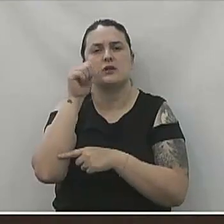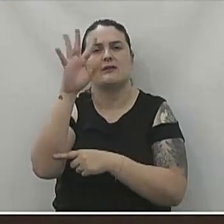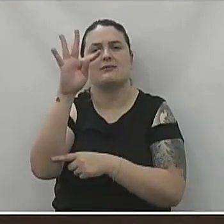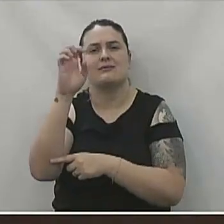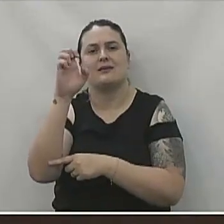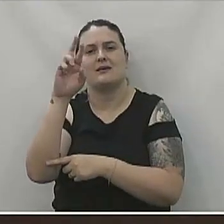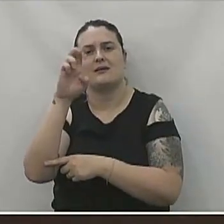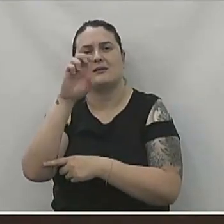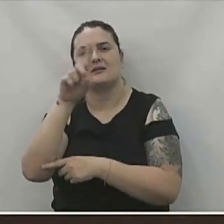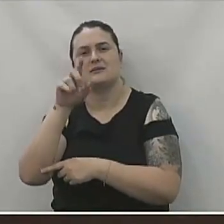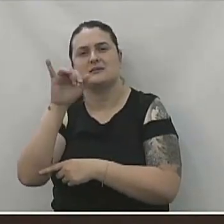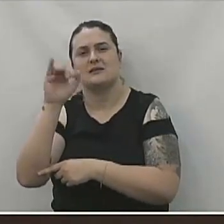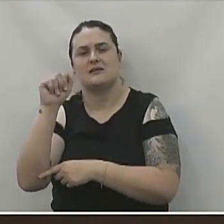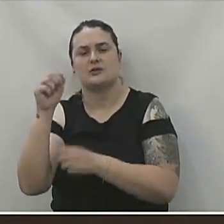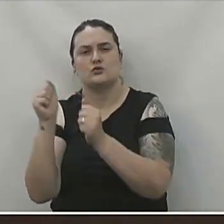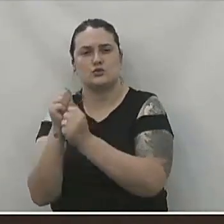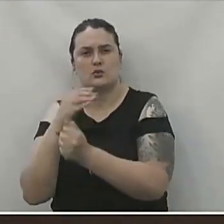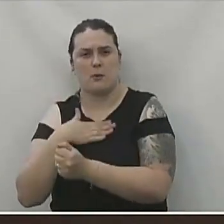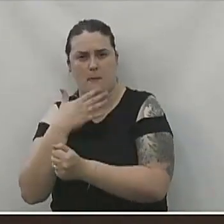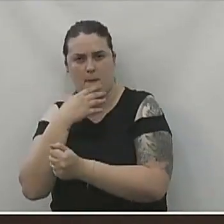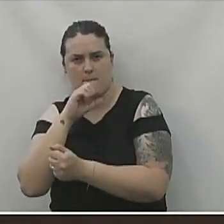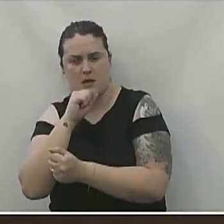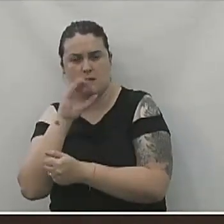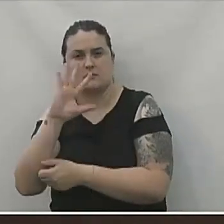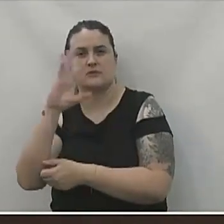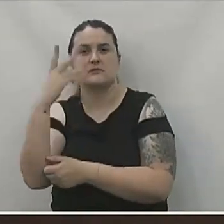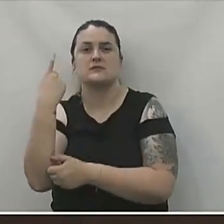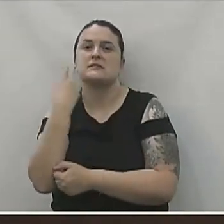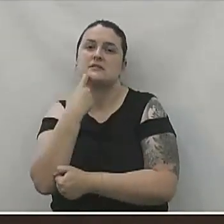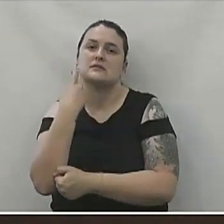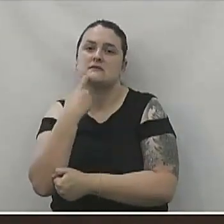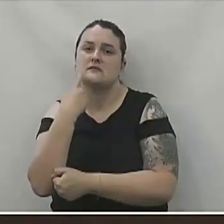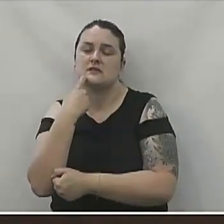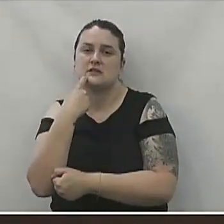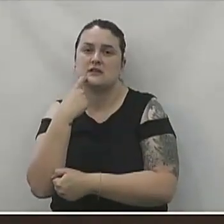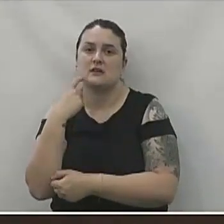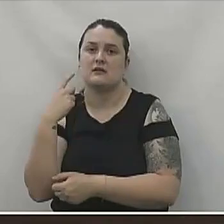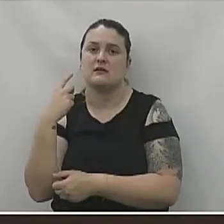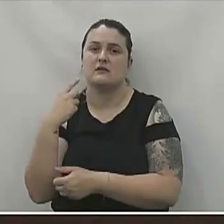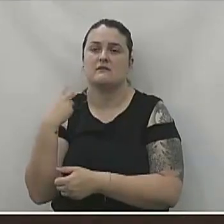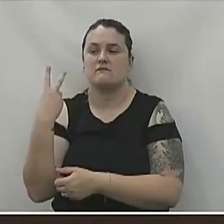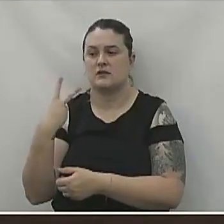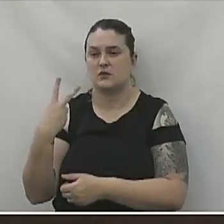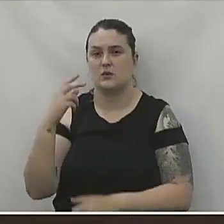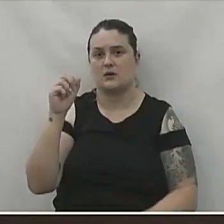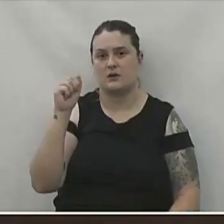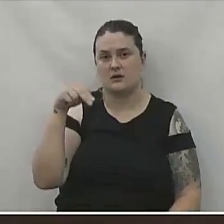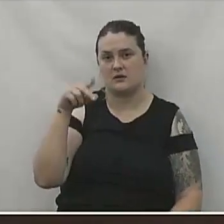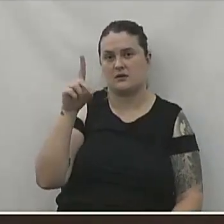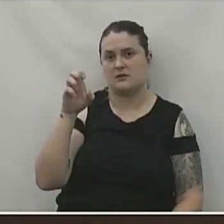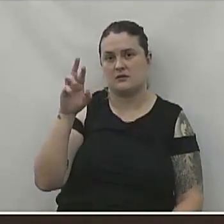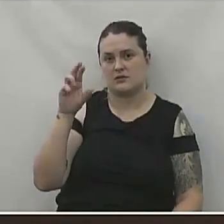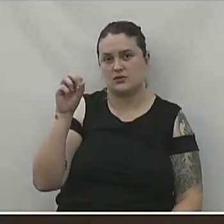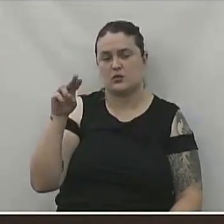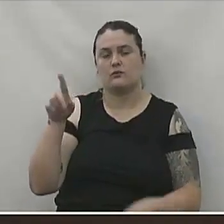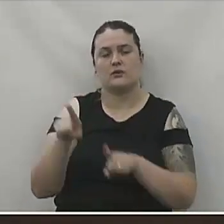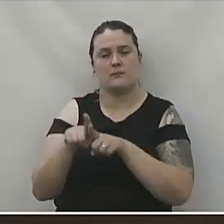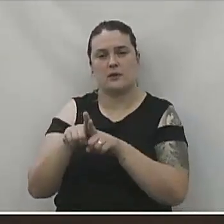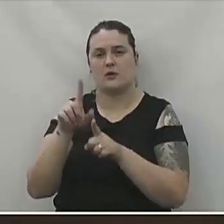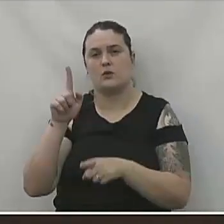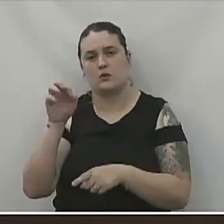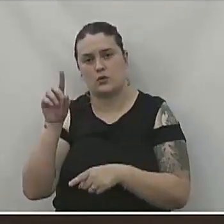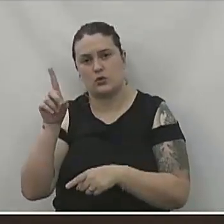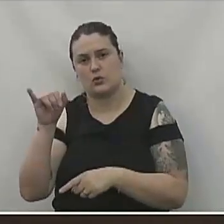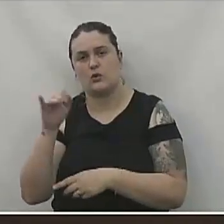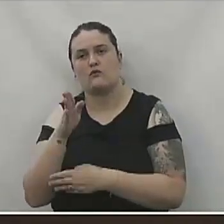Terezinha e também do cor do vank o aconteceu na sexta-feira Vereador Anderson e também o Godoy